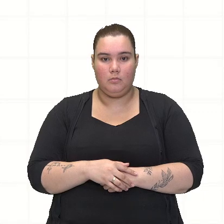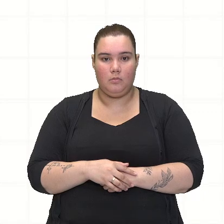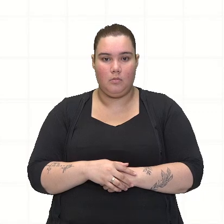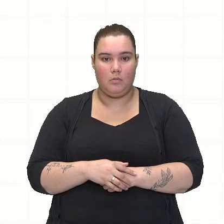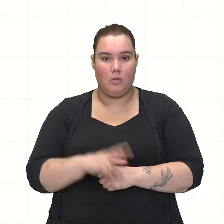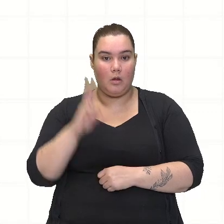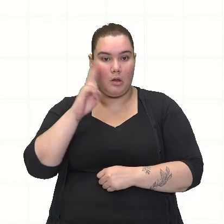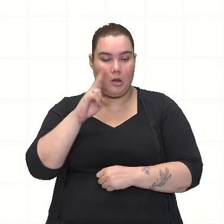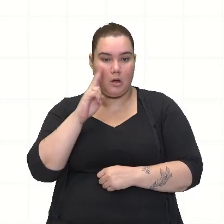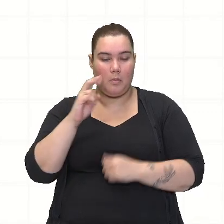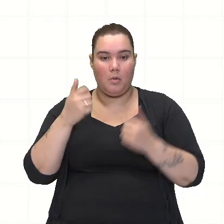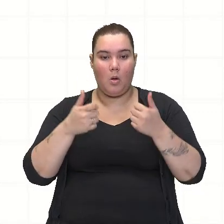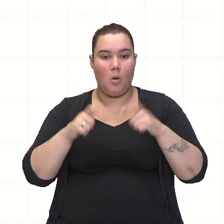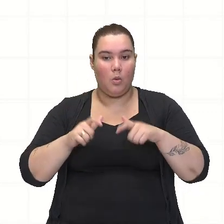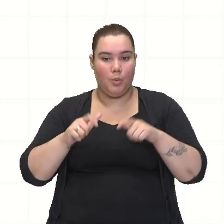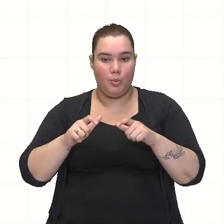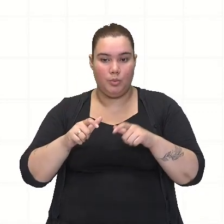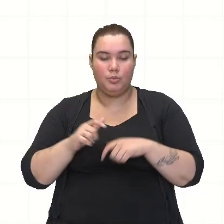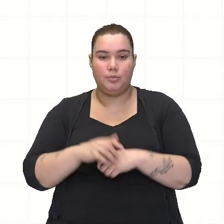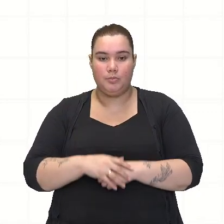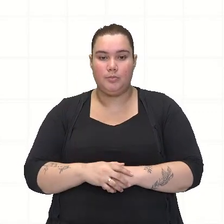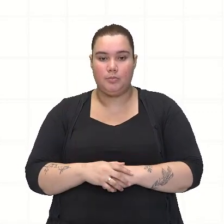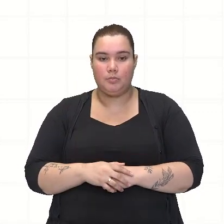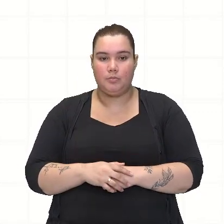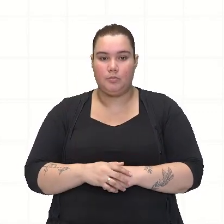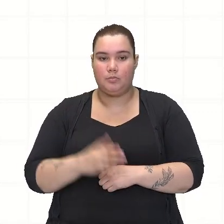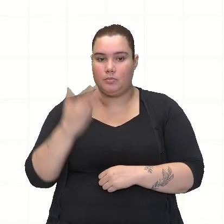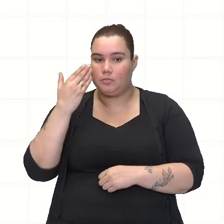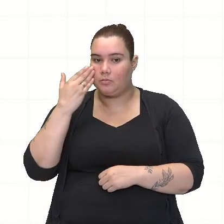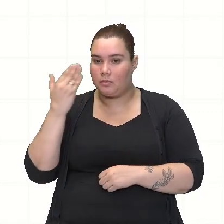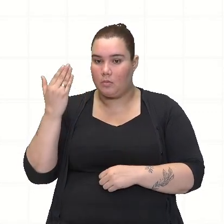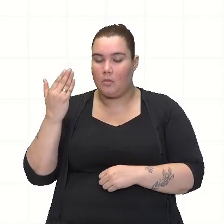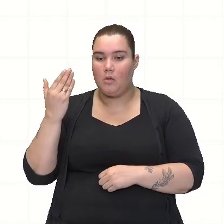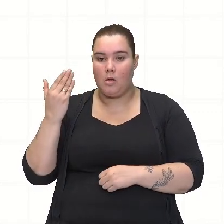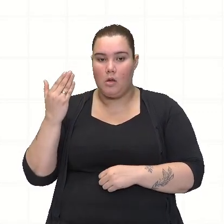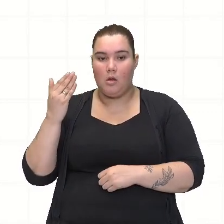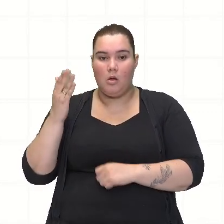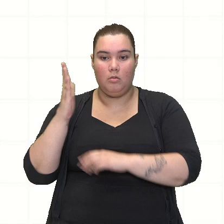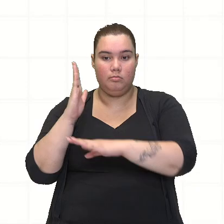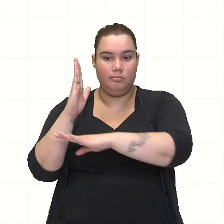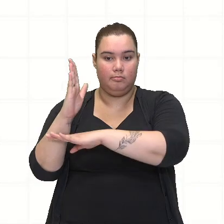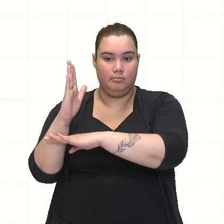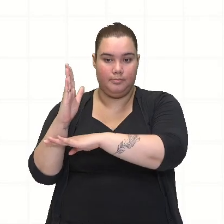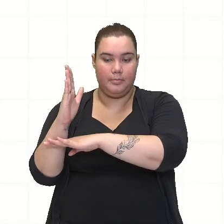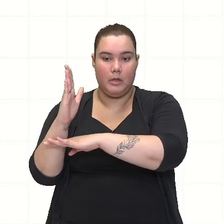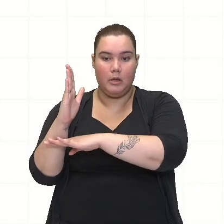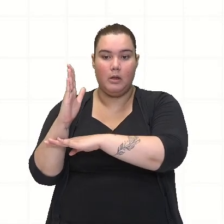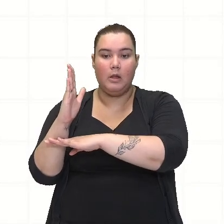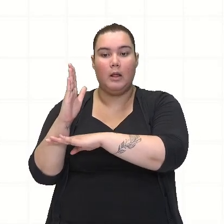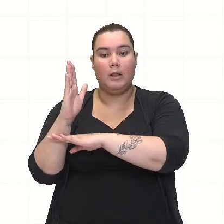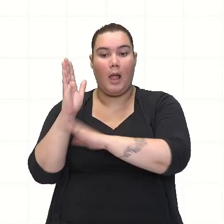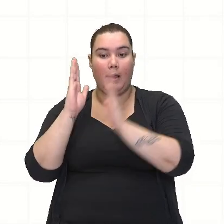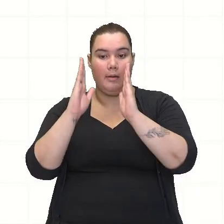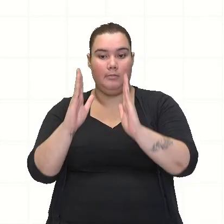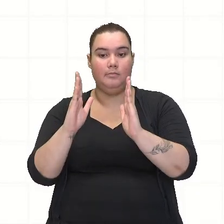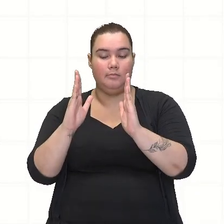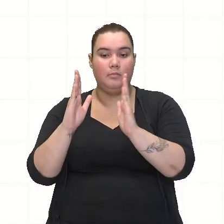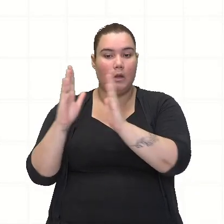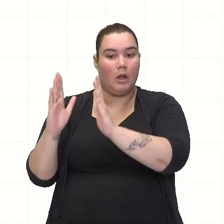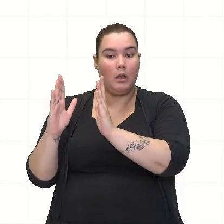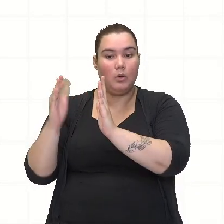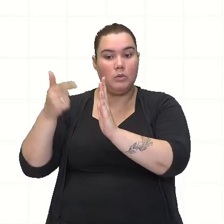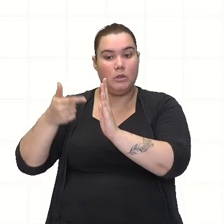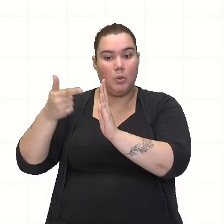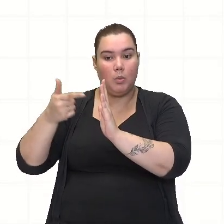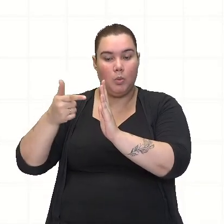esse triângulo, ó. Tá aqui ele, olha, aqui, pessoal. Ele tá aqui no segundo quadrante, ó. Se ele tá no segundo